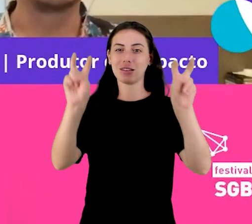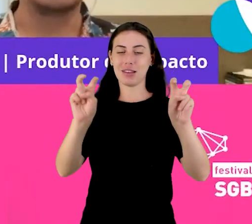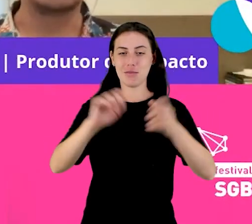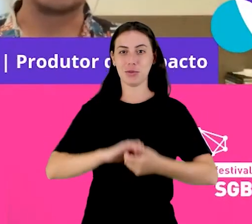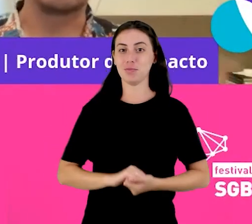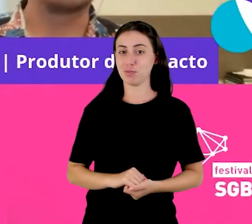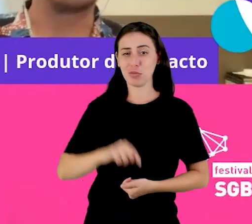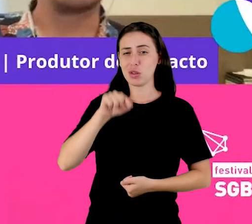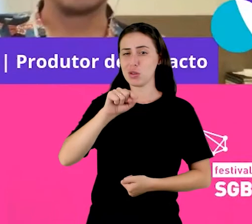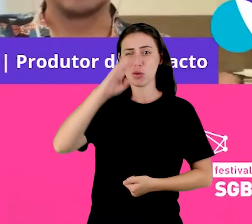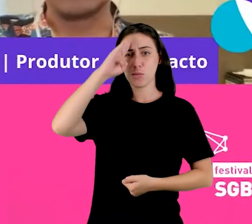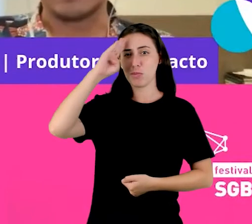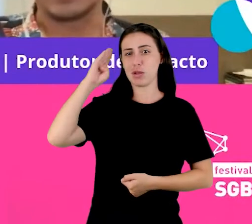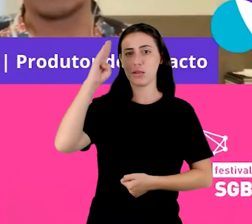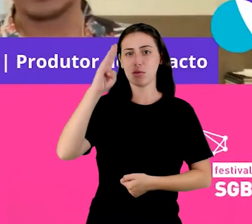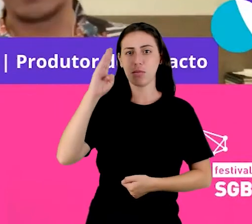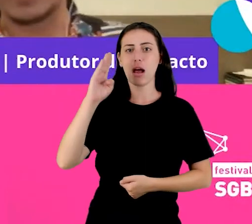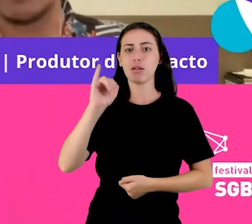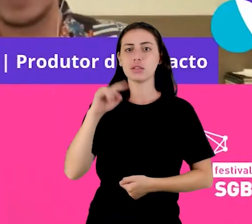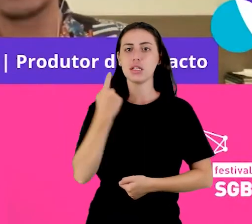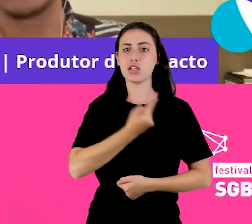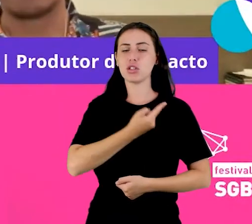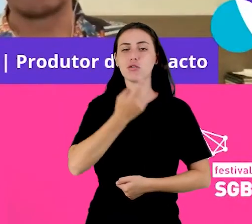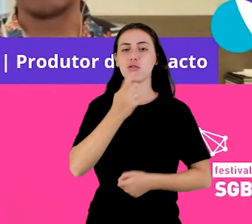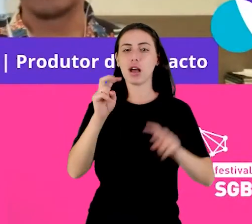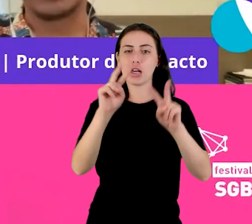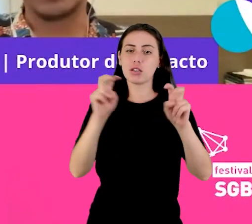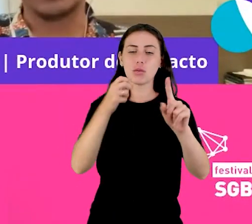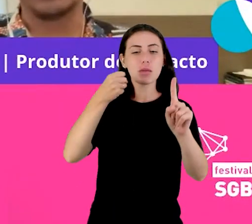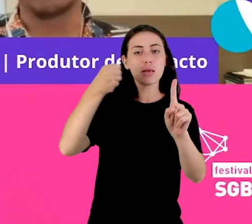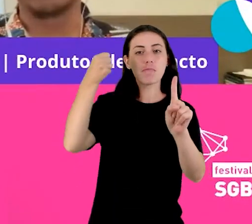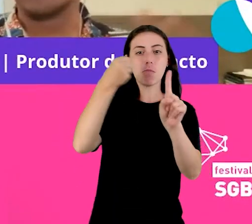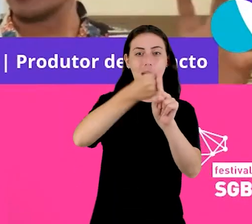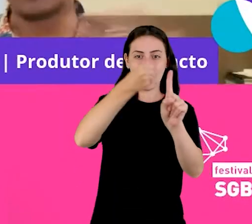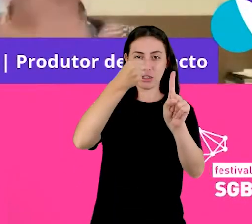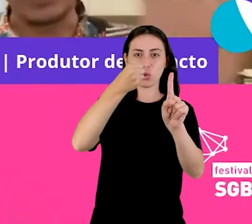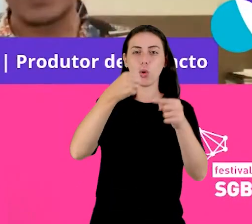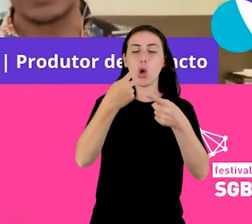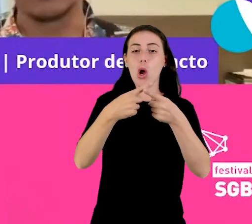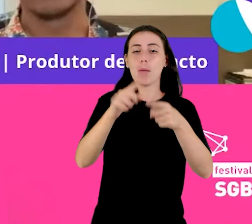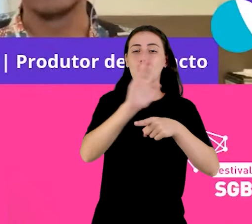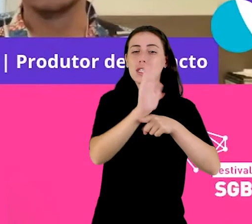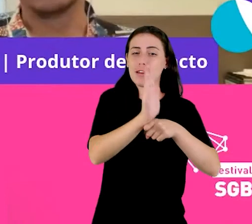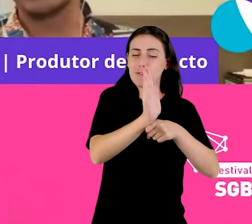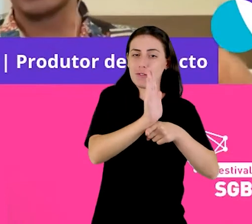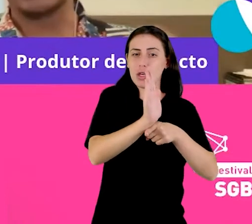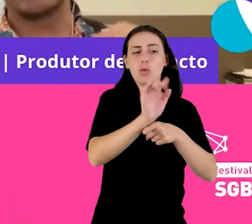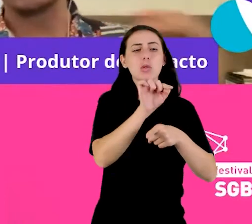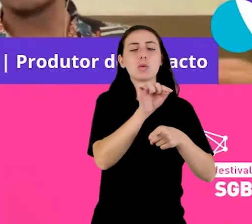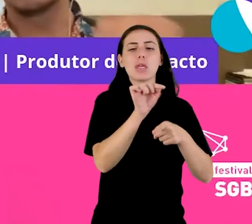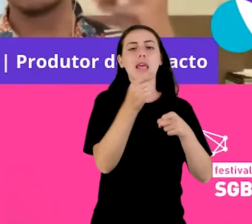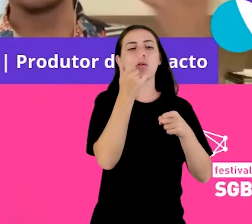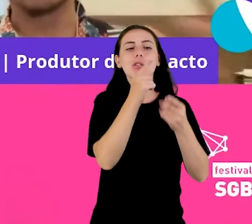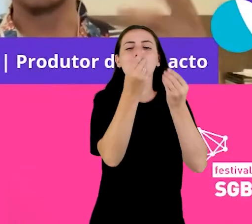mobilizar. E isso é um ponto meio fundamental quando a gente pensa em impacto, porque o filme é um grande sensibilizador. Só que a gente tem que